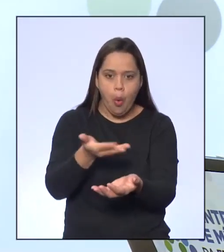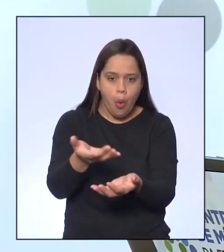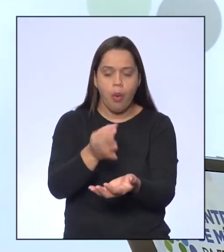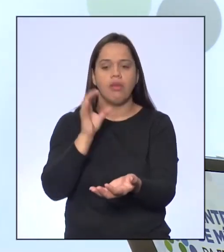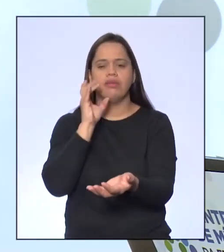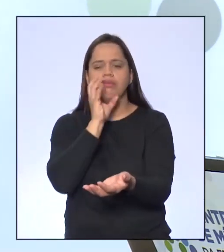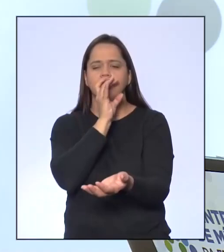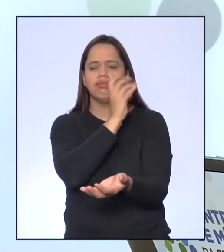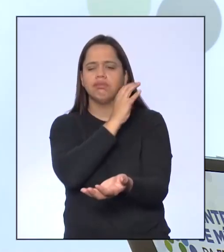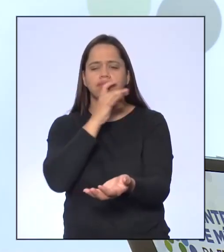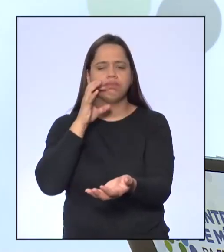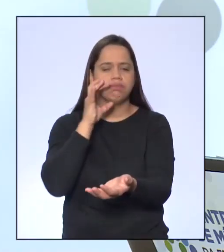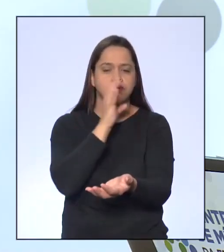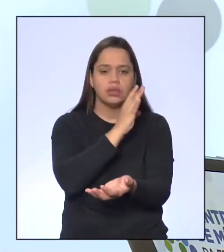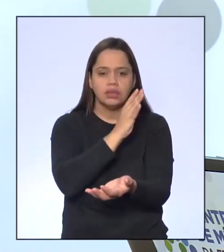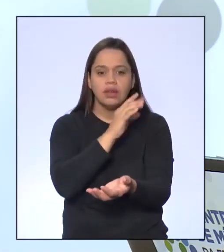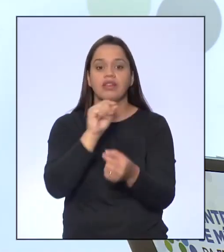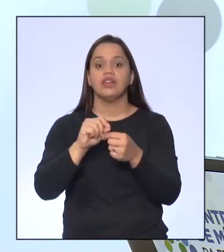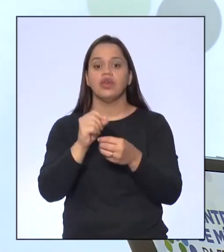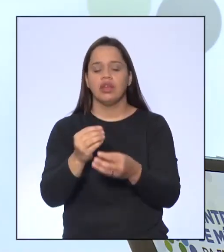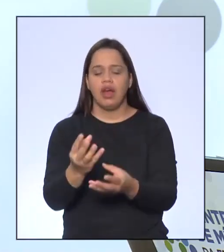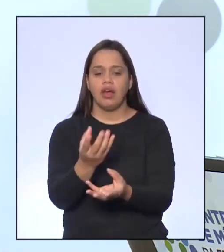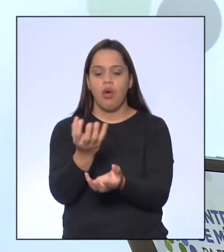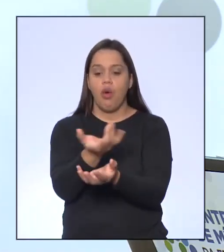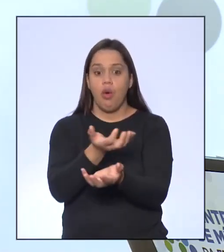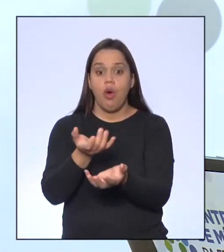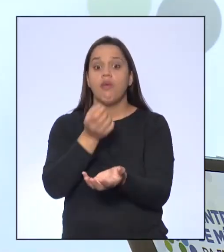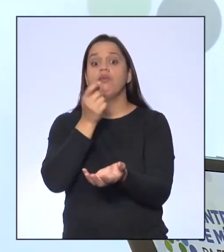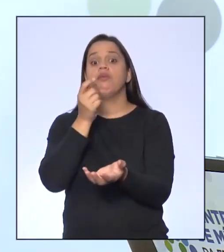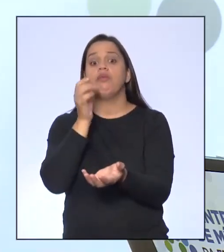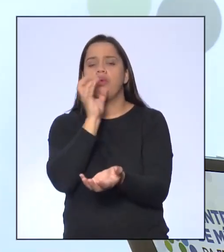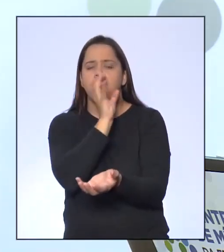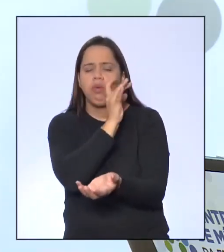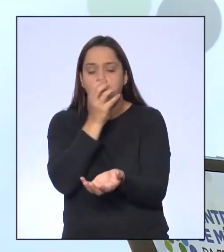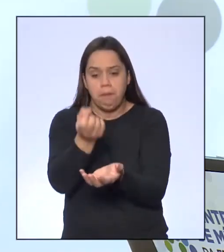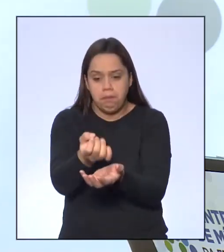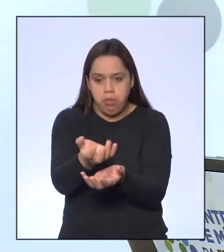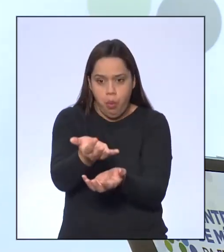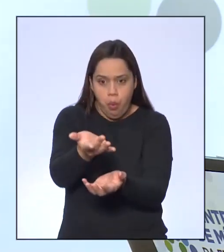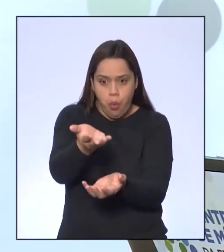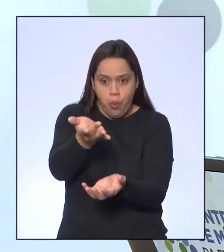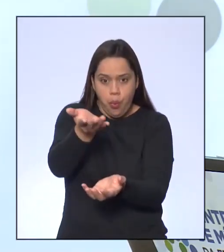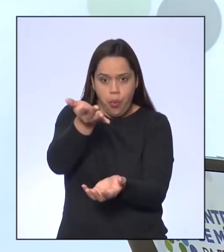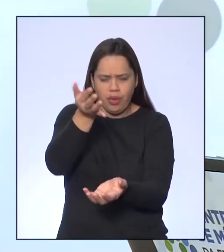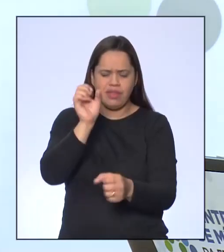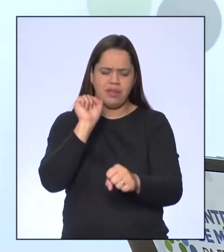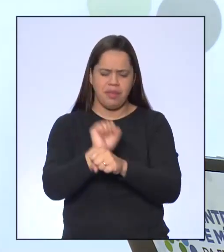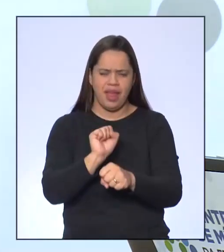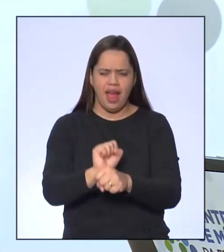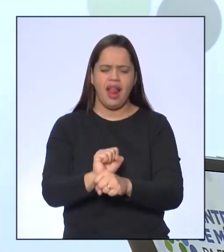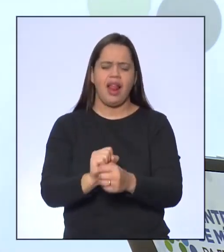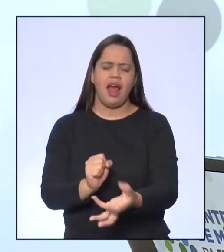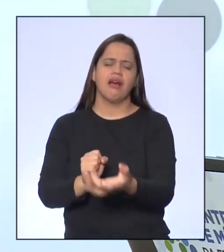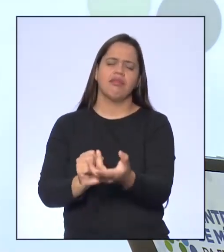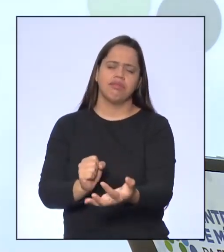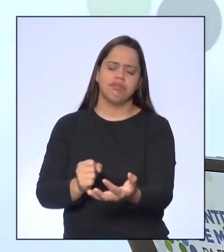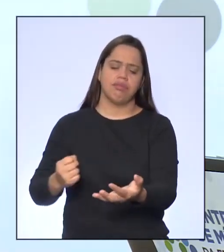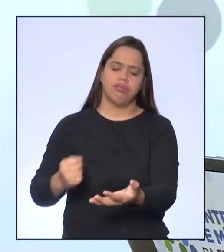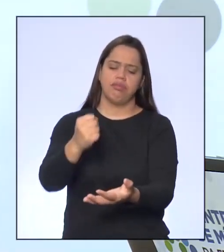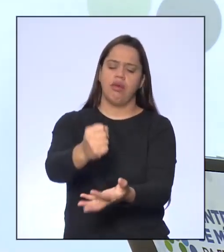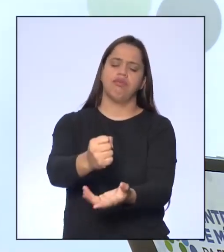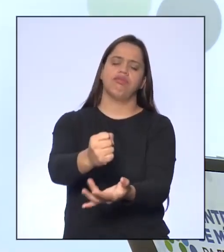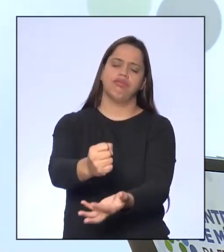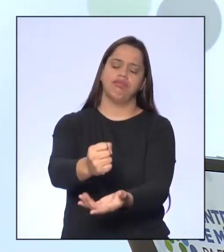ela vai também se transformar em vapor. Se você deixar lá essa chaleira esquentando, esquentando, esquentando, vai chegar uma hora, cadê a água